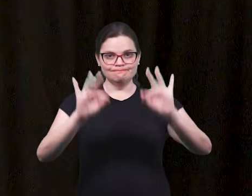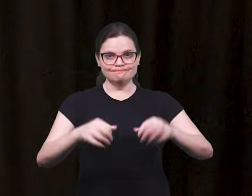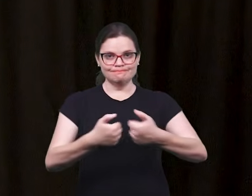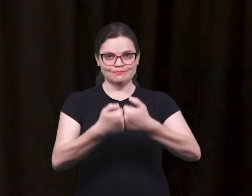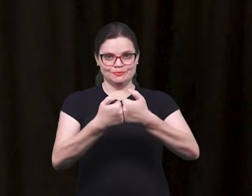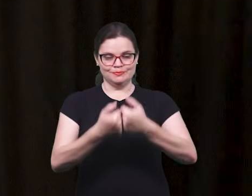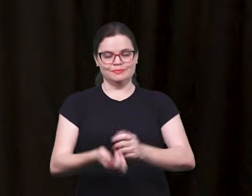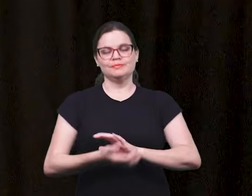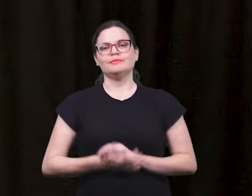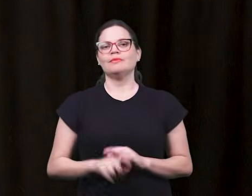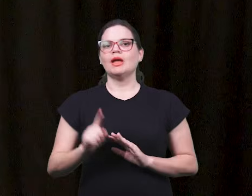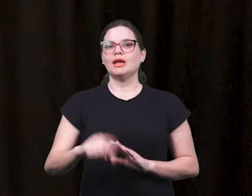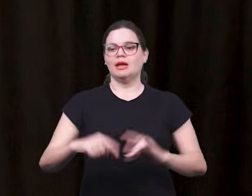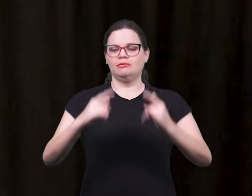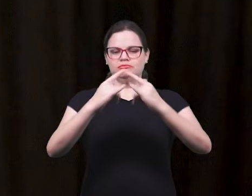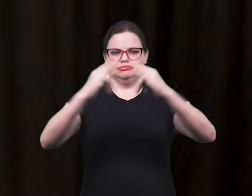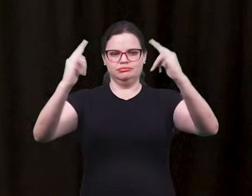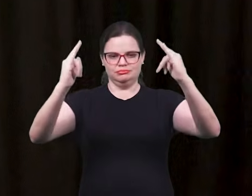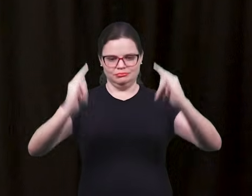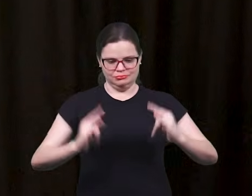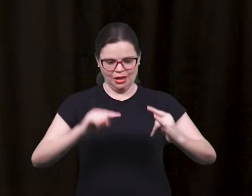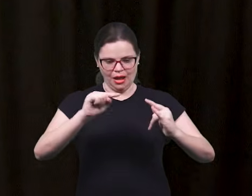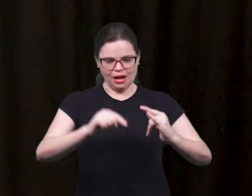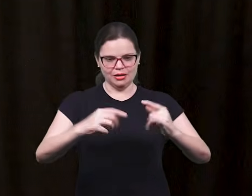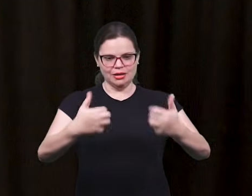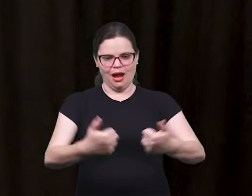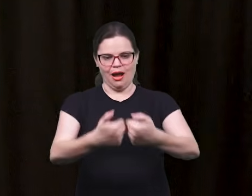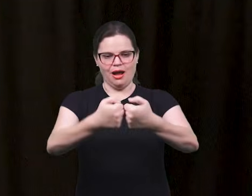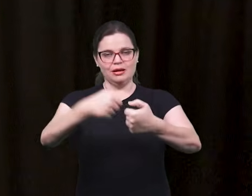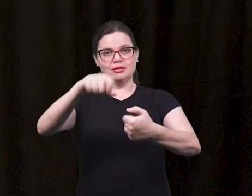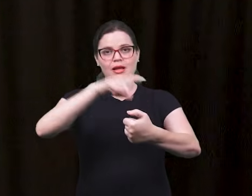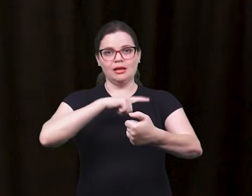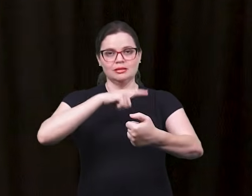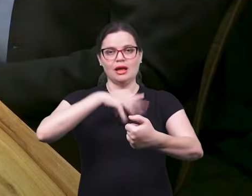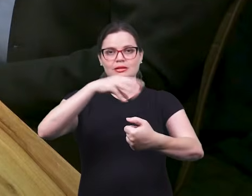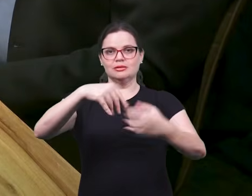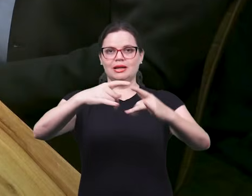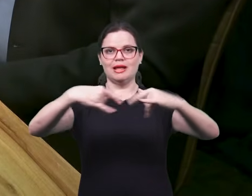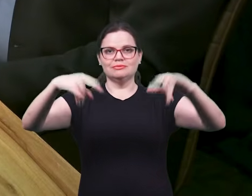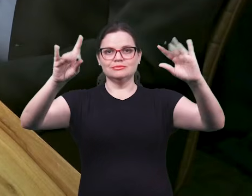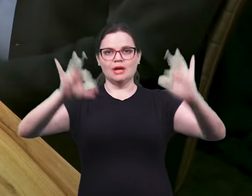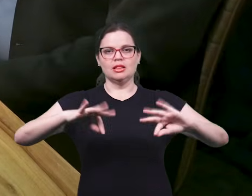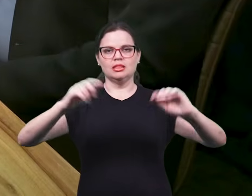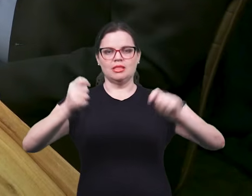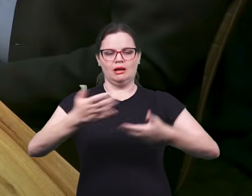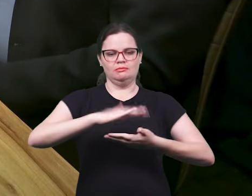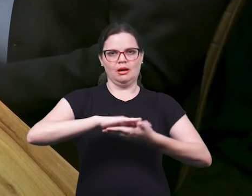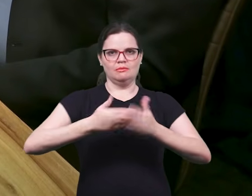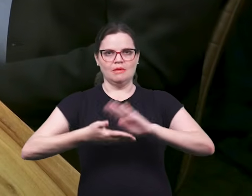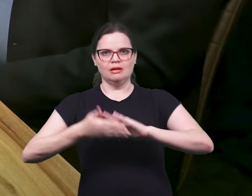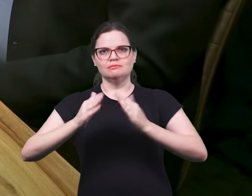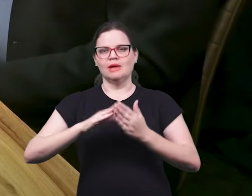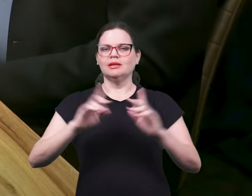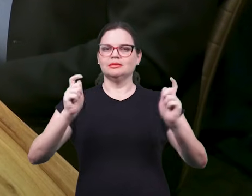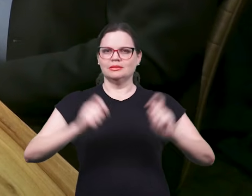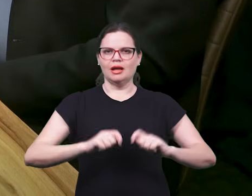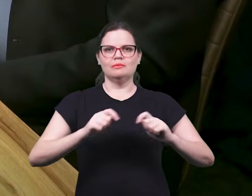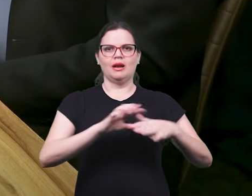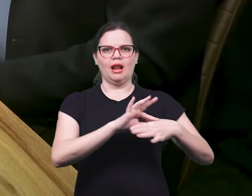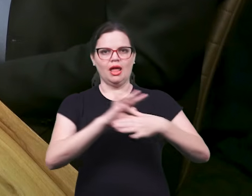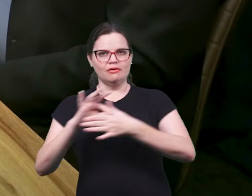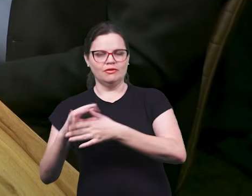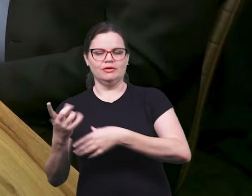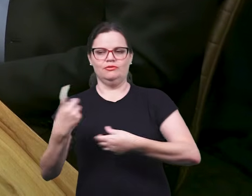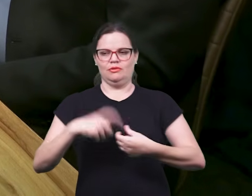seu povo. E para falarmos um pouco sobre isso, nós temos aqui conosco o pastor Fernando Almeida. Seja bem-vindo, pastor Fernando,